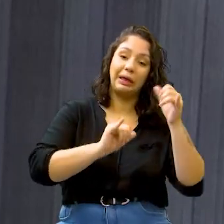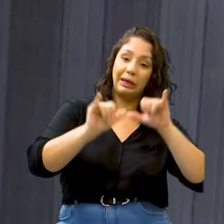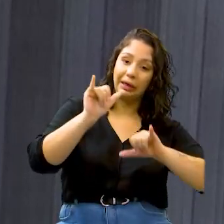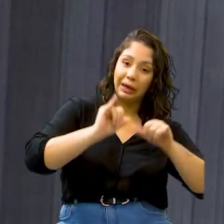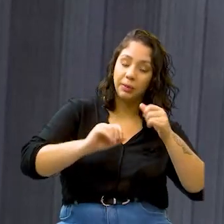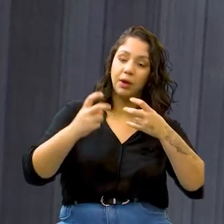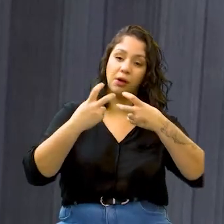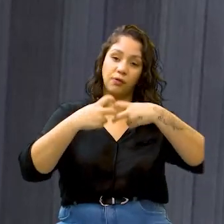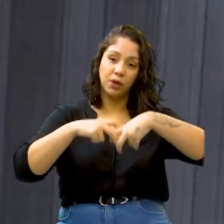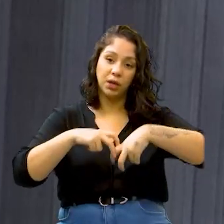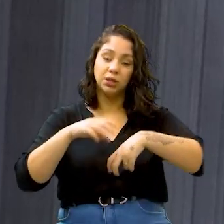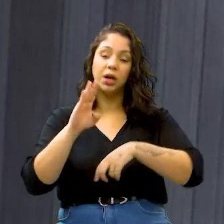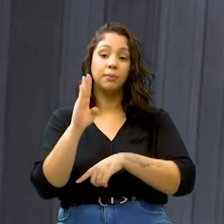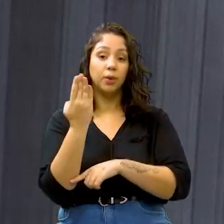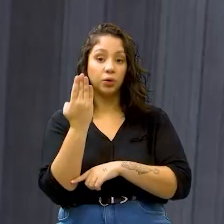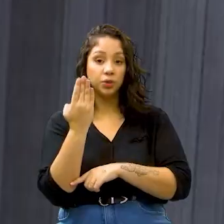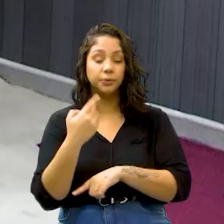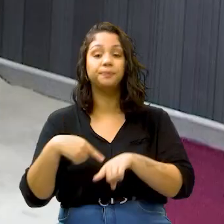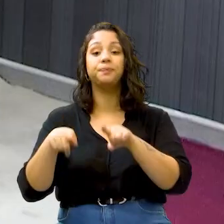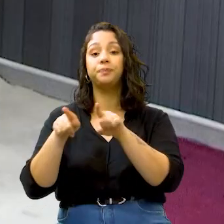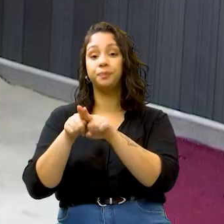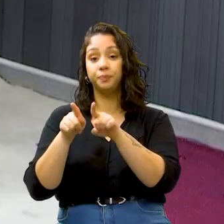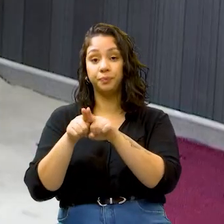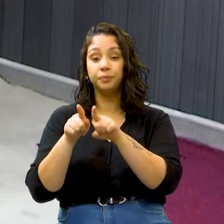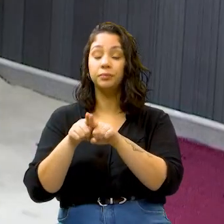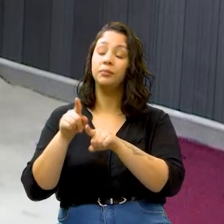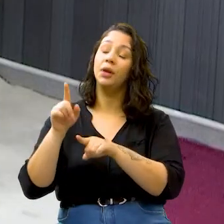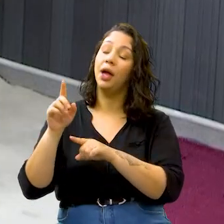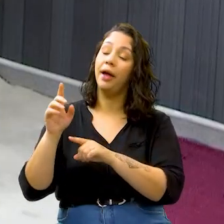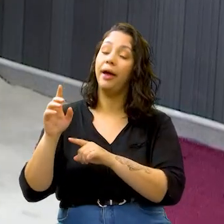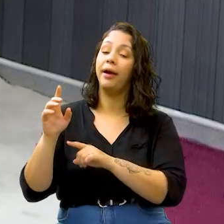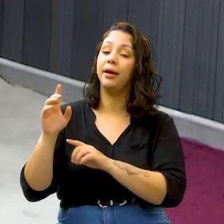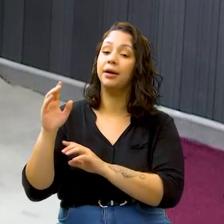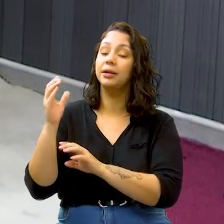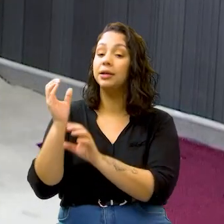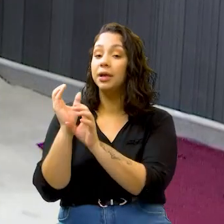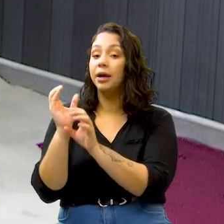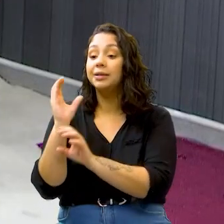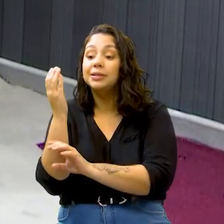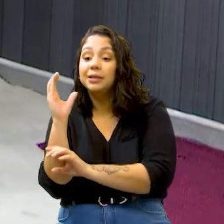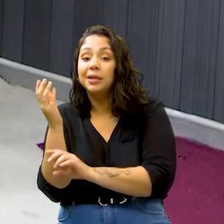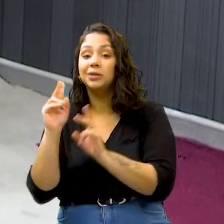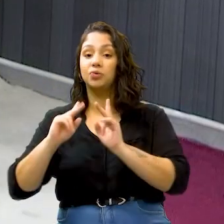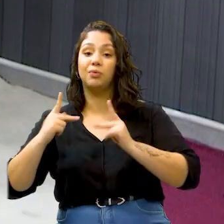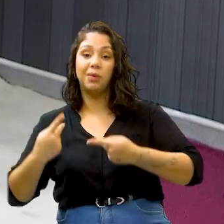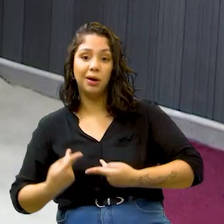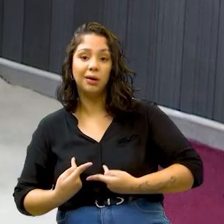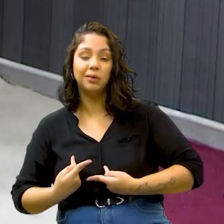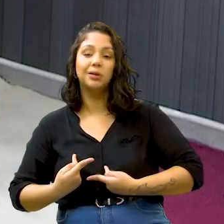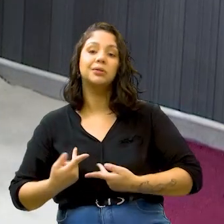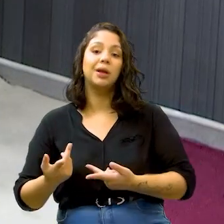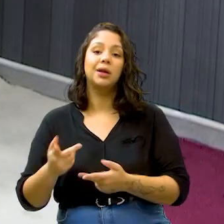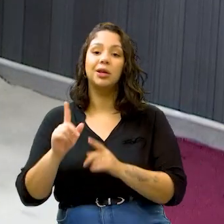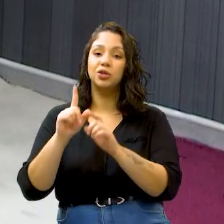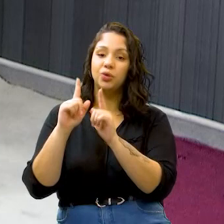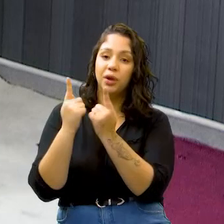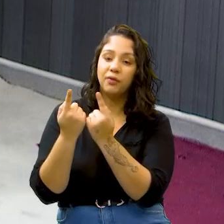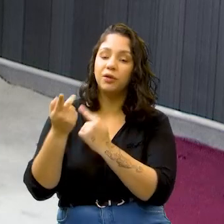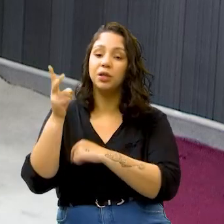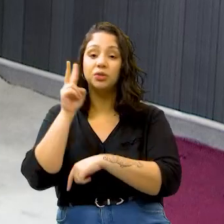natureza é química física e biologia e a prova de ciências humanas que era história e geografia as provas de